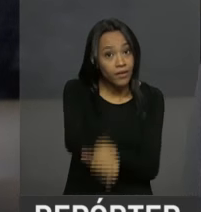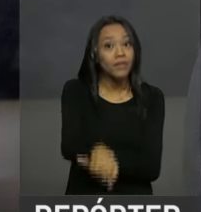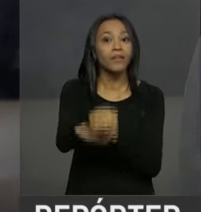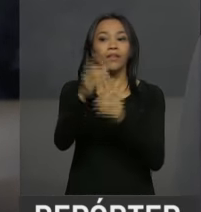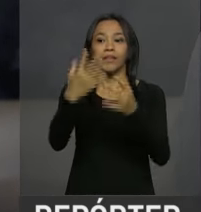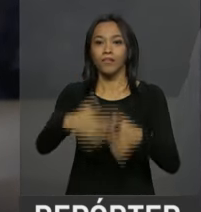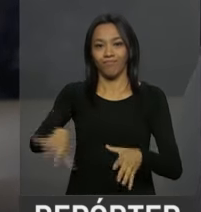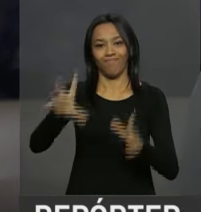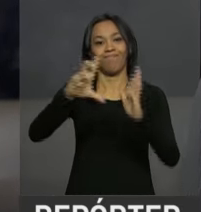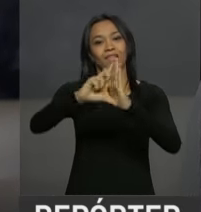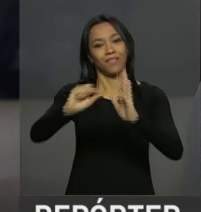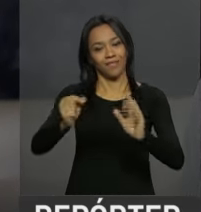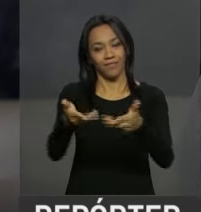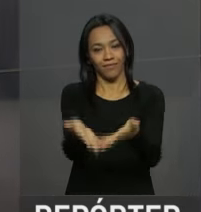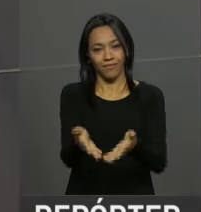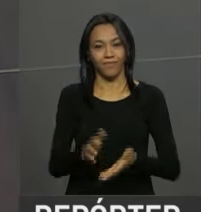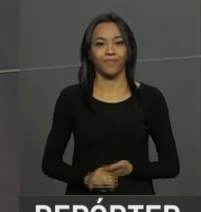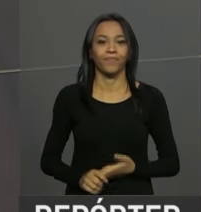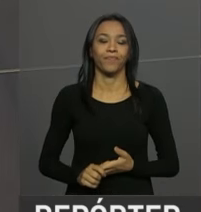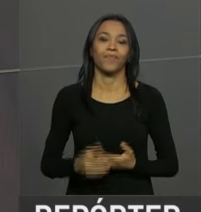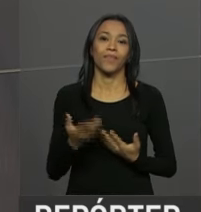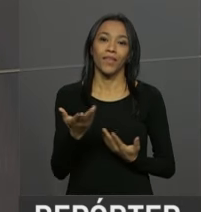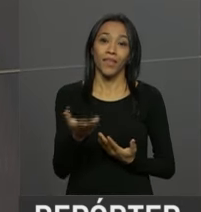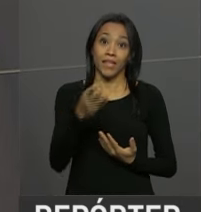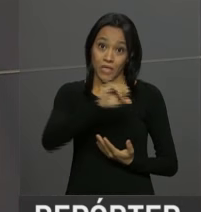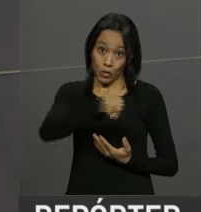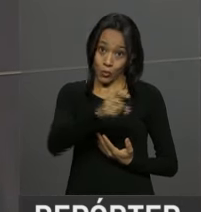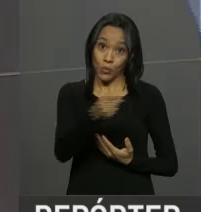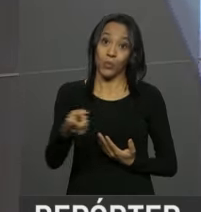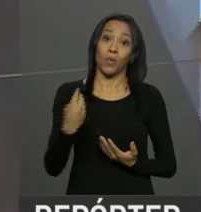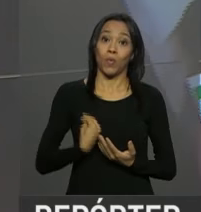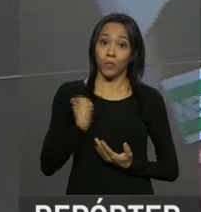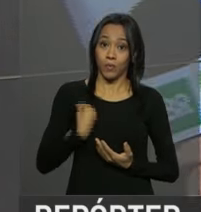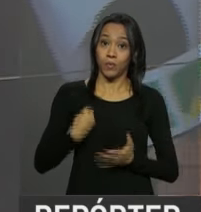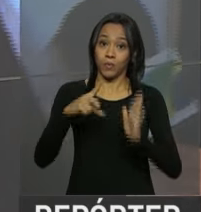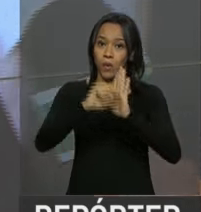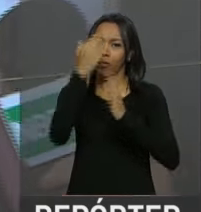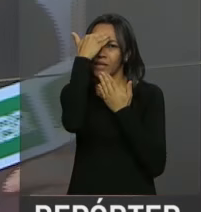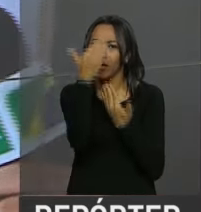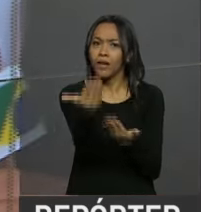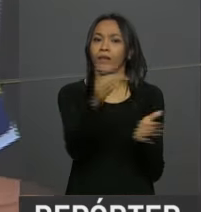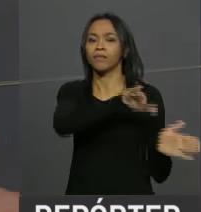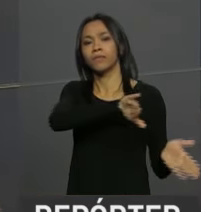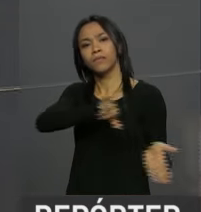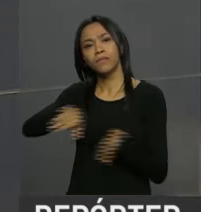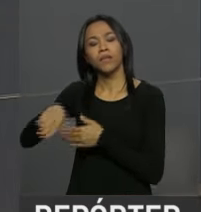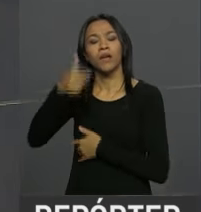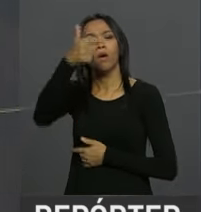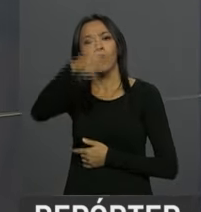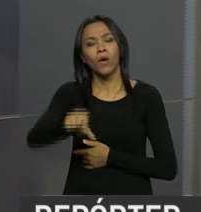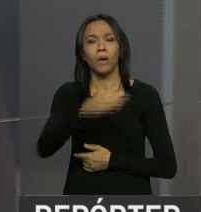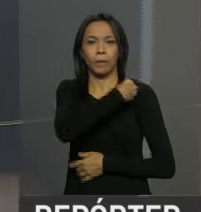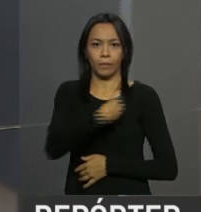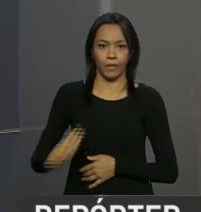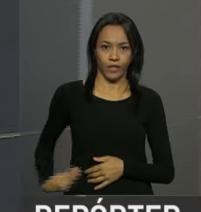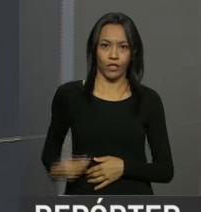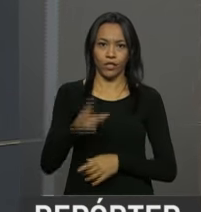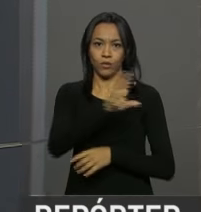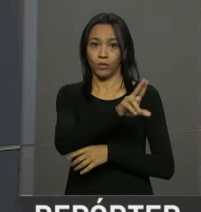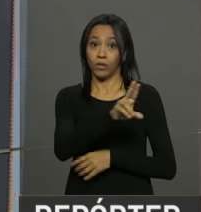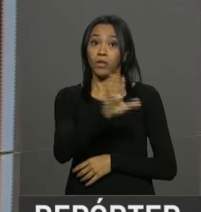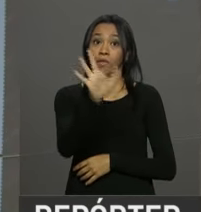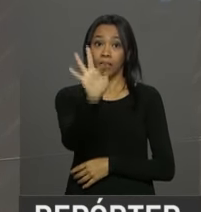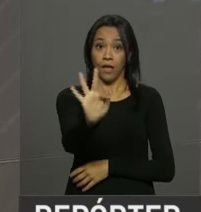Aeronáutica aqui em Brasília. Jaime João Pedro Neto, ao vivo do Palácio do Planalto. Obrigado, João. O ministro da Fazenda, Henrique